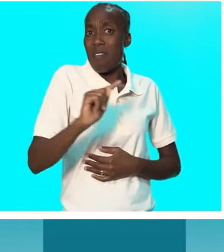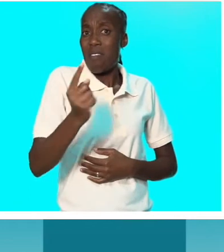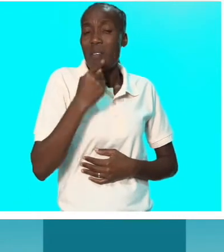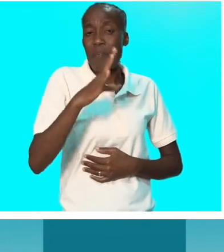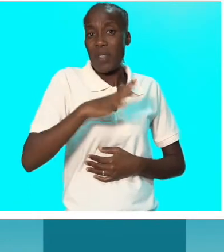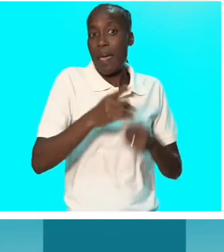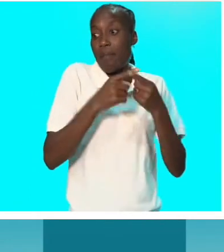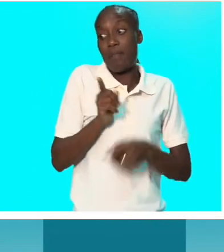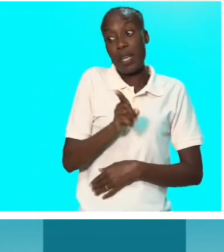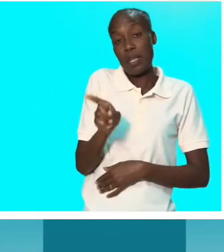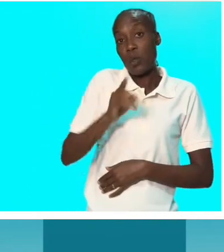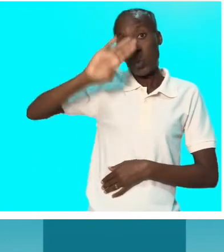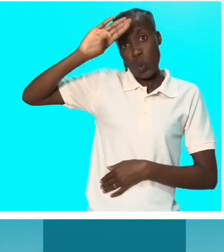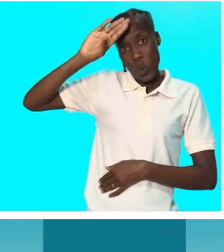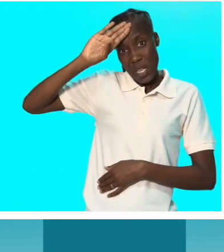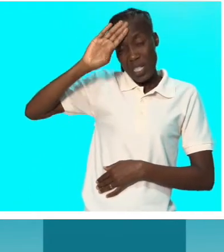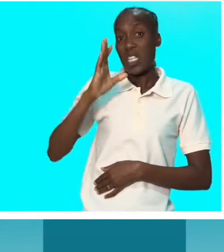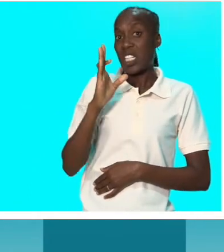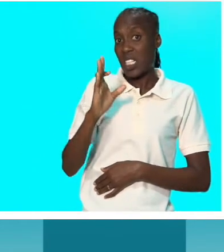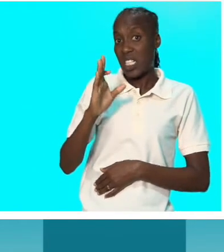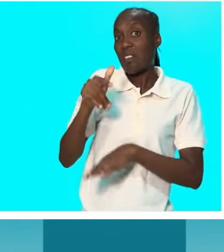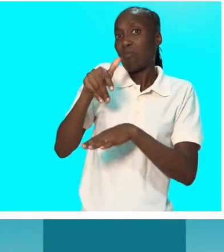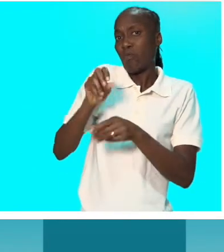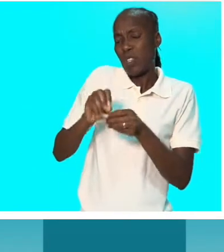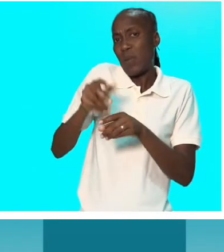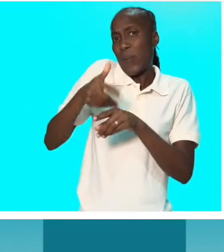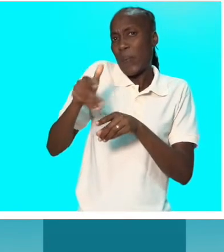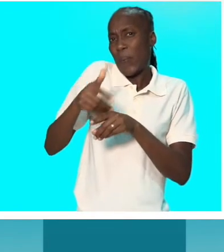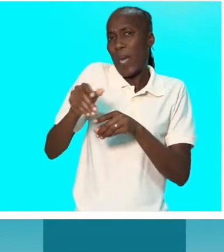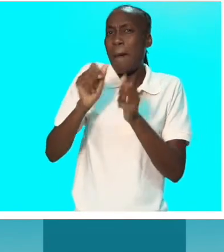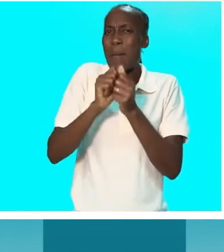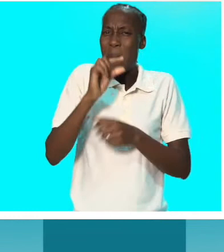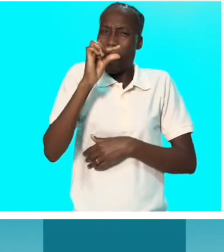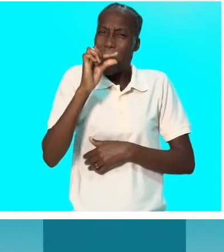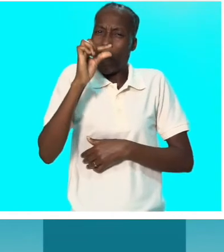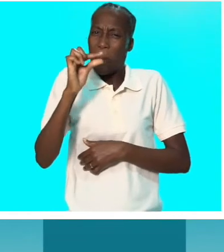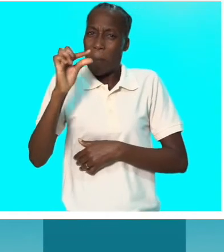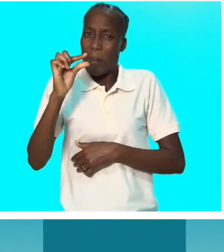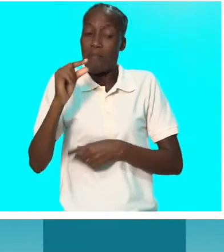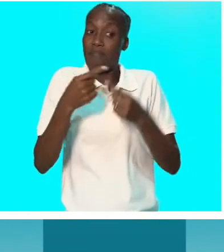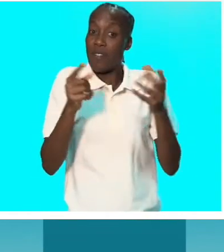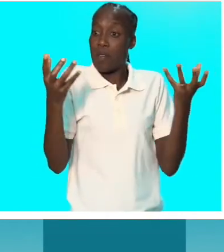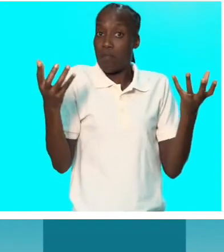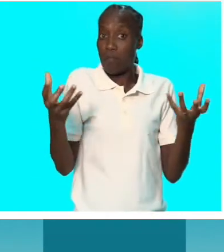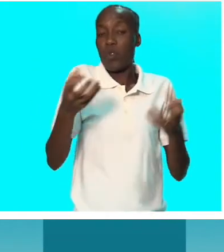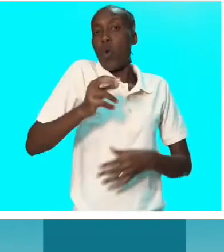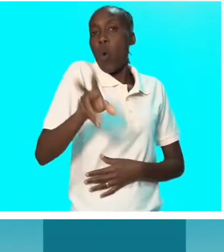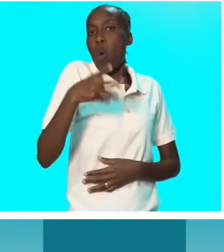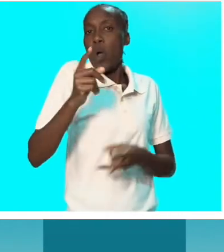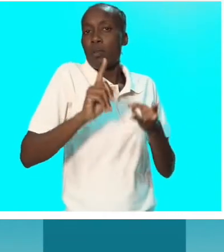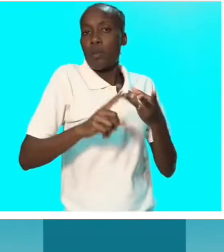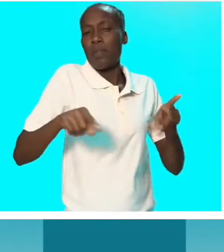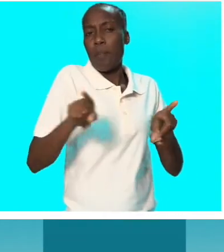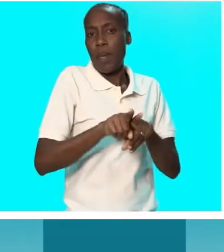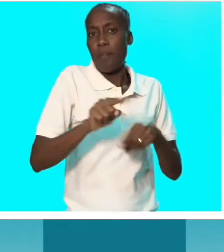diferencia da infecção urinária, que a pessoa também urina muitas vezes, mas pequena quantidade de urina. O outro